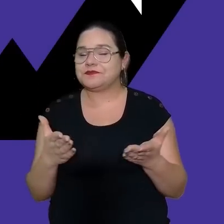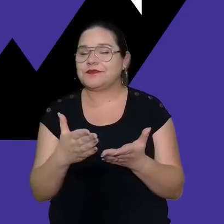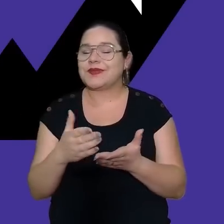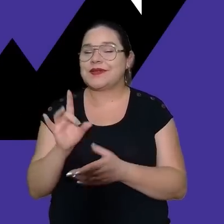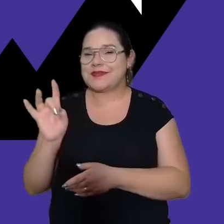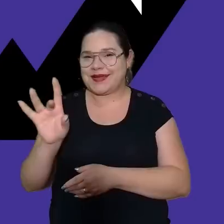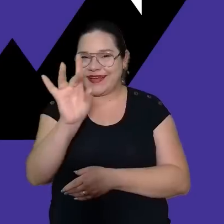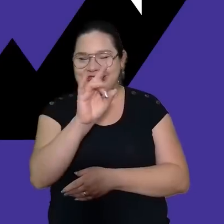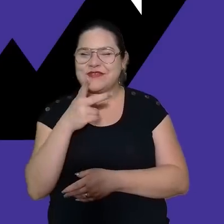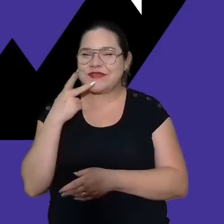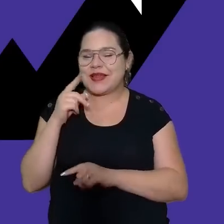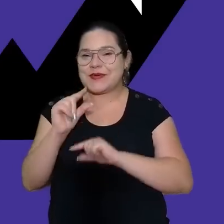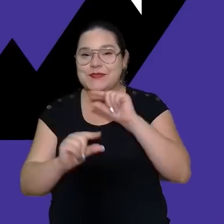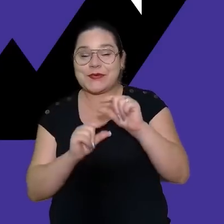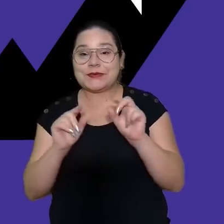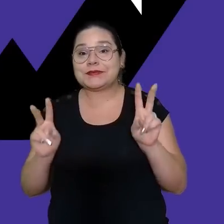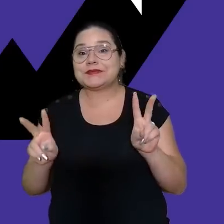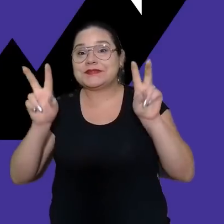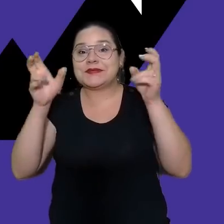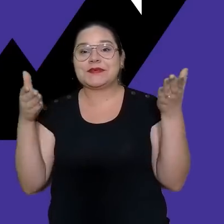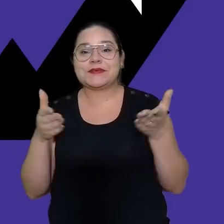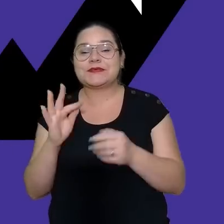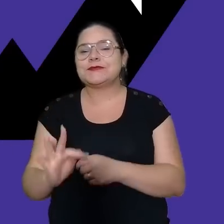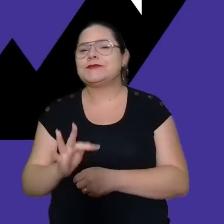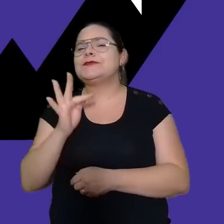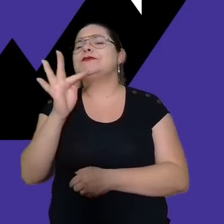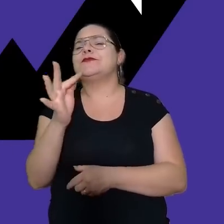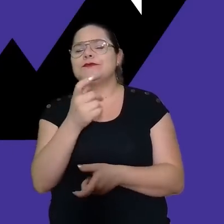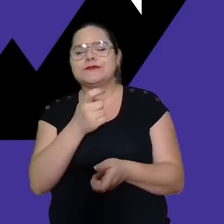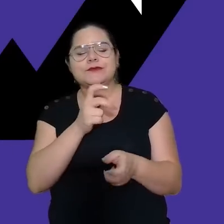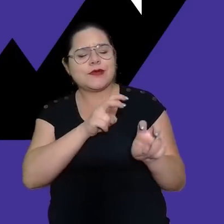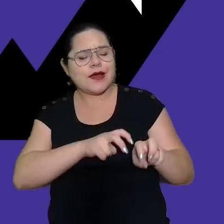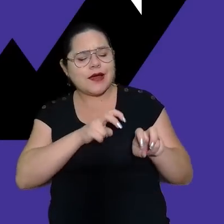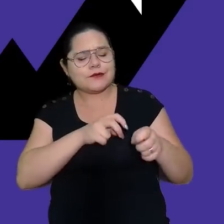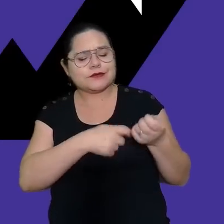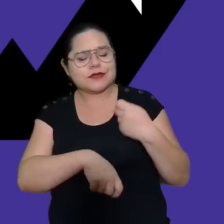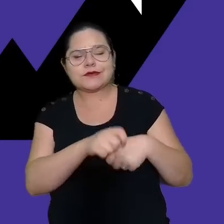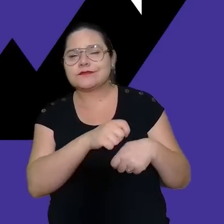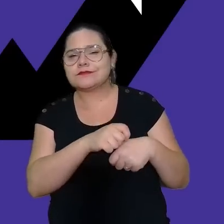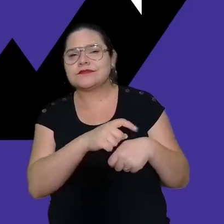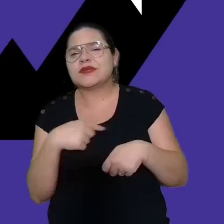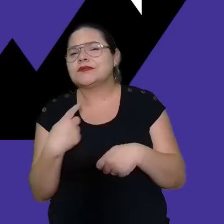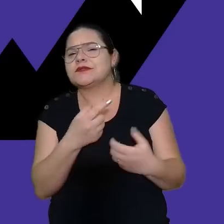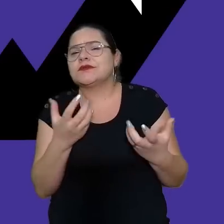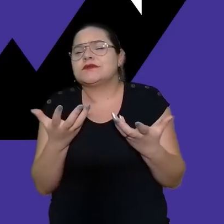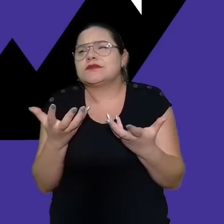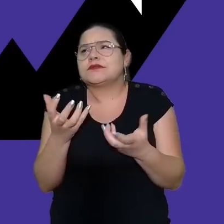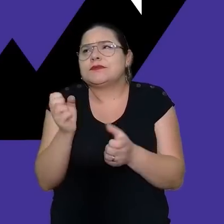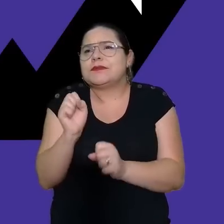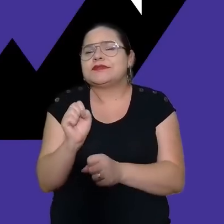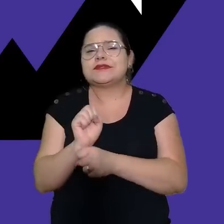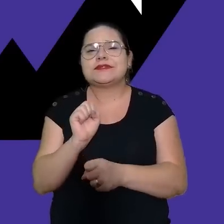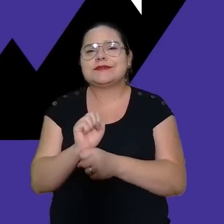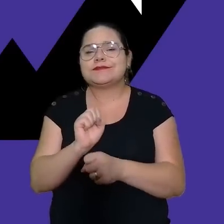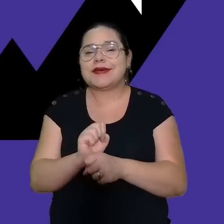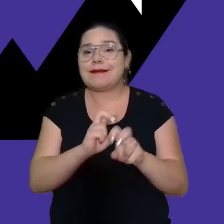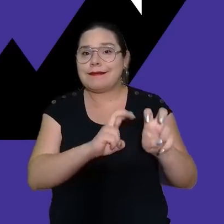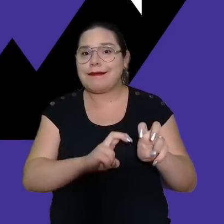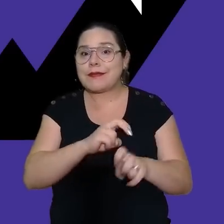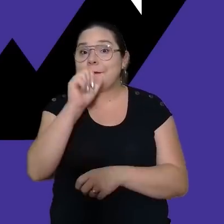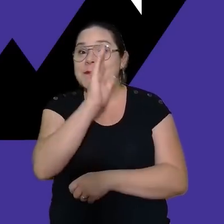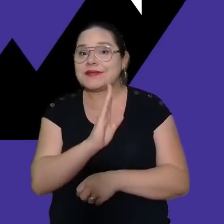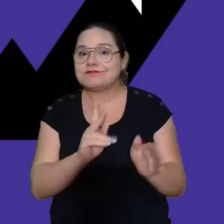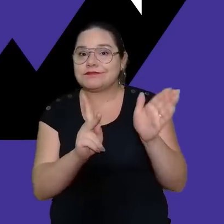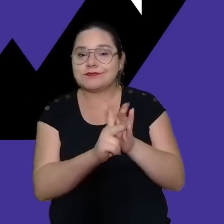O nosso tema hoje então, é o futuro do agronegócio. O que a gente pode esperar do agro brasileiro em um cenário